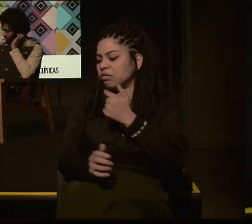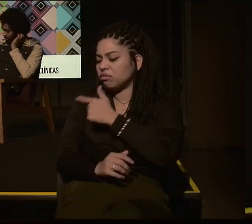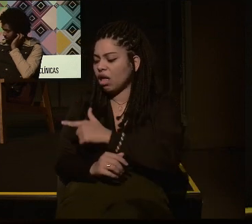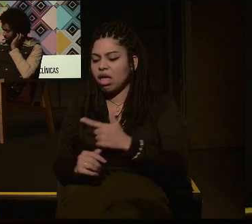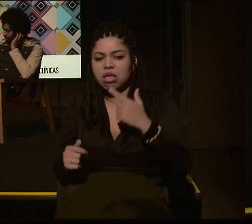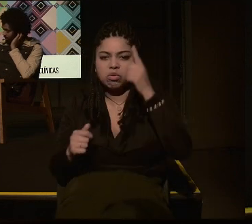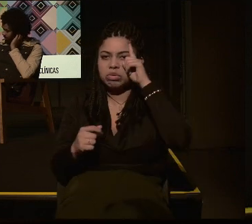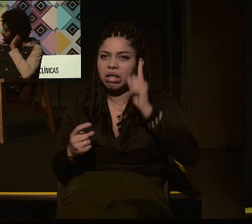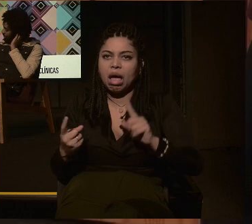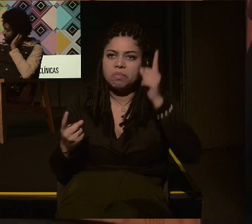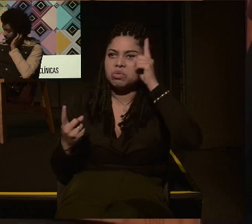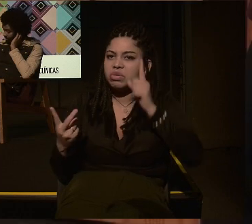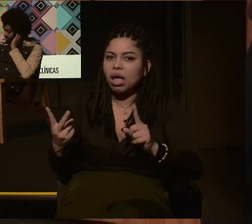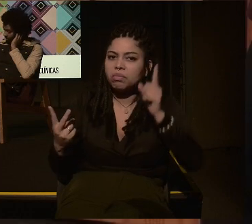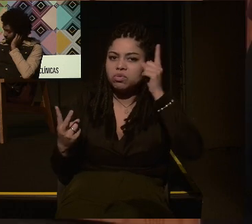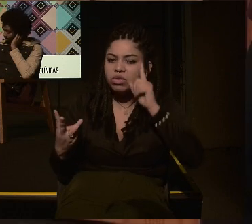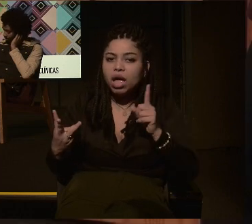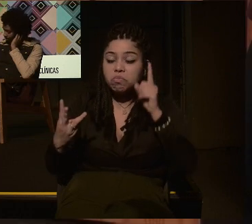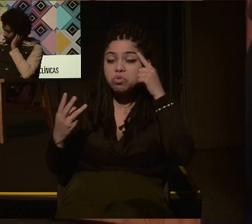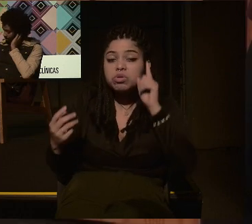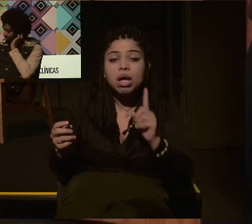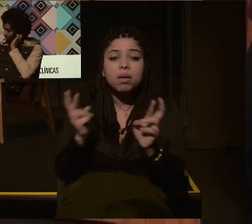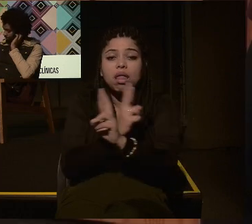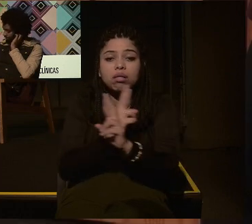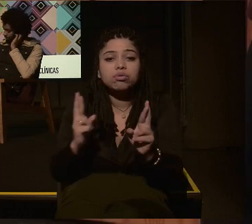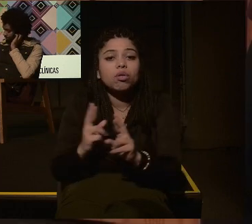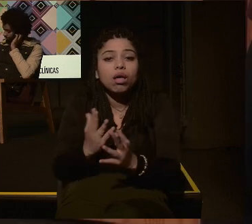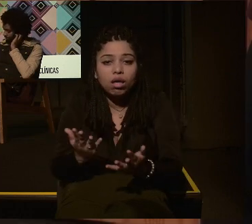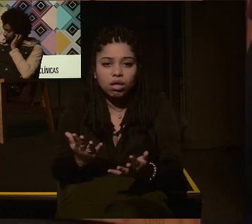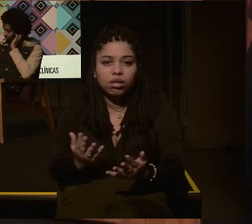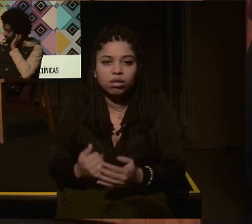sabem trocar, que não sabem se relacionar, e etc. E tal.